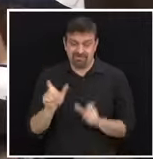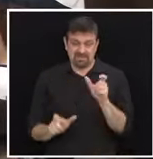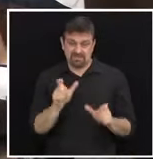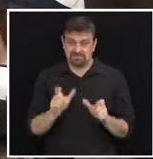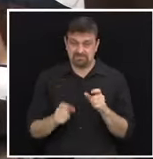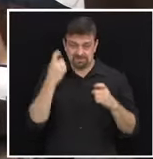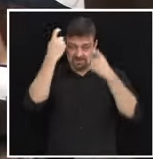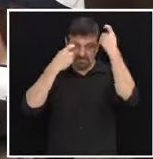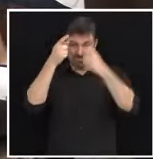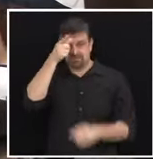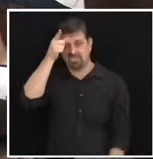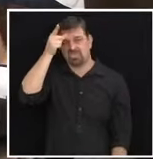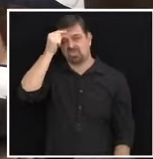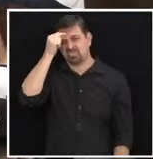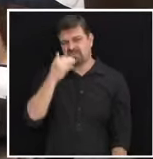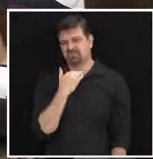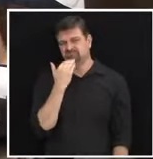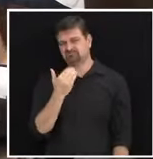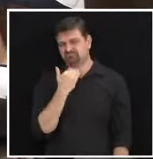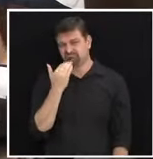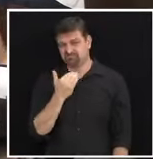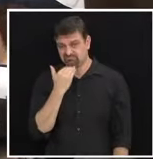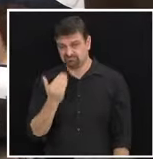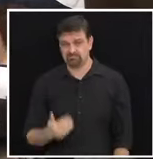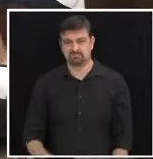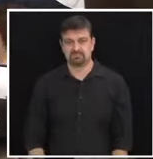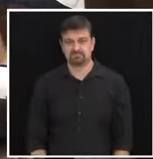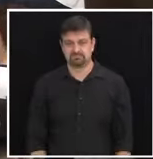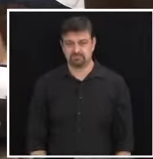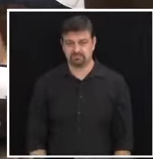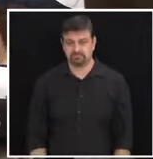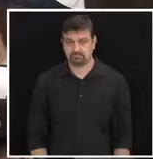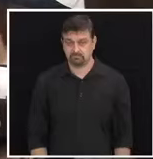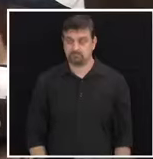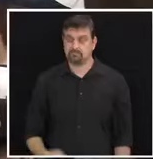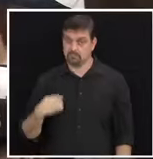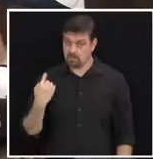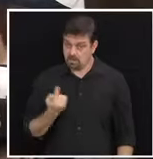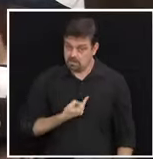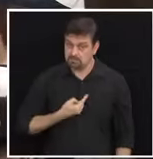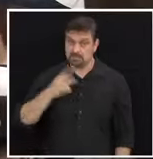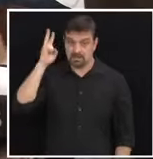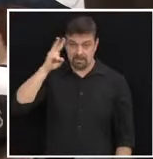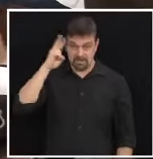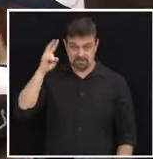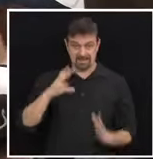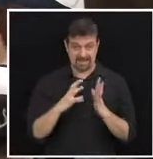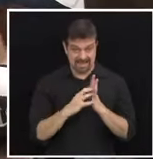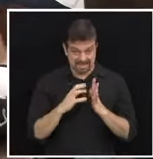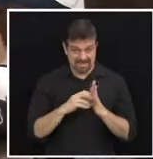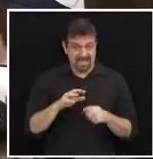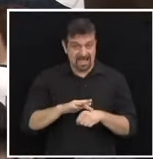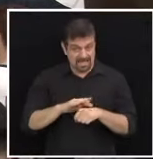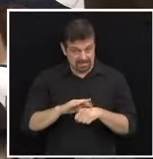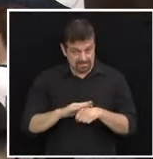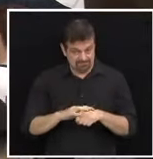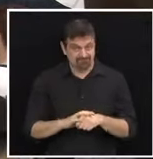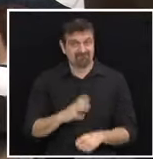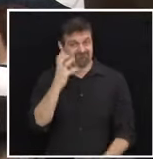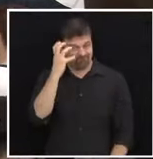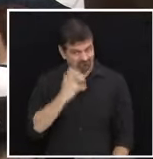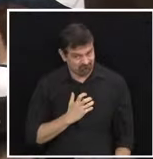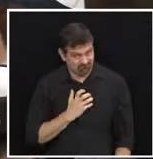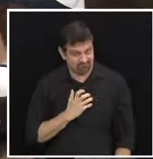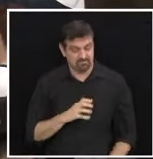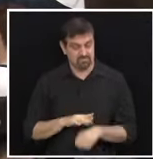entre aspas, estou dizendo, que é reduzir a preocupação. Agora, o que a gente tem que lembrar é que a AIDS é uma doença grave, é uma